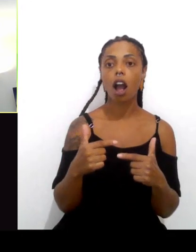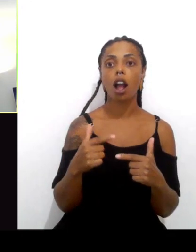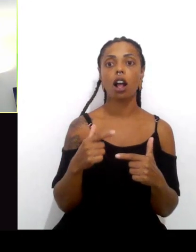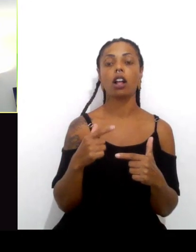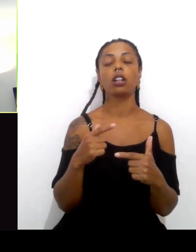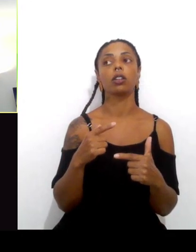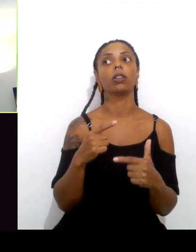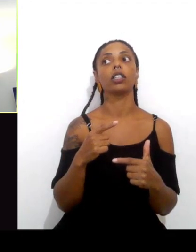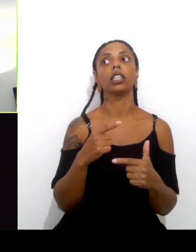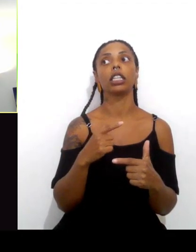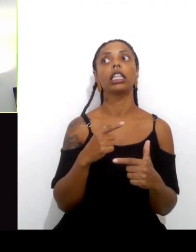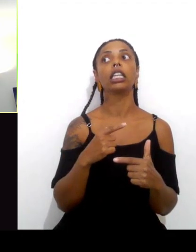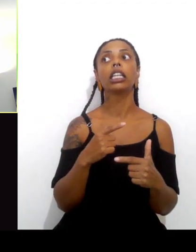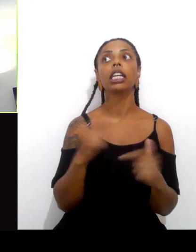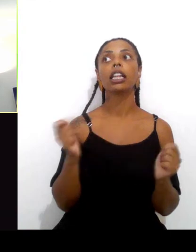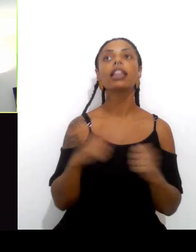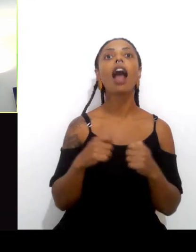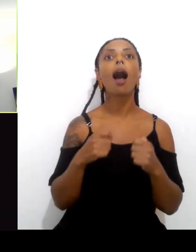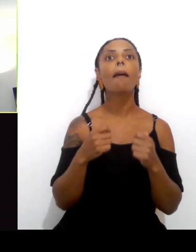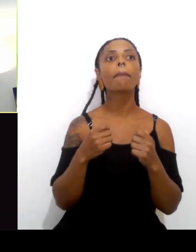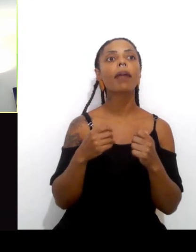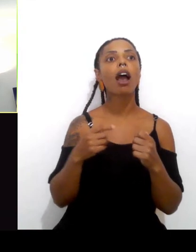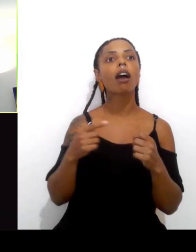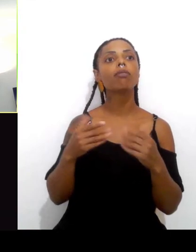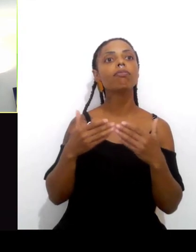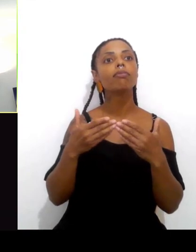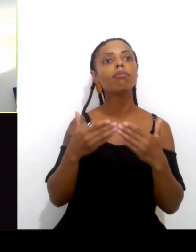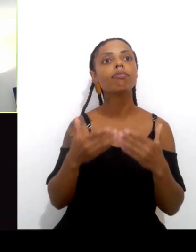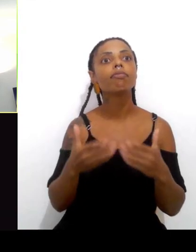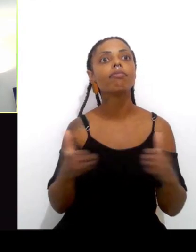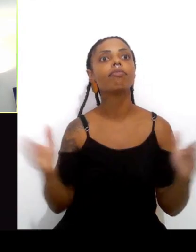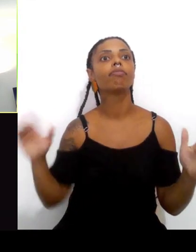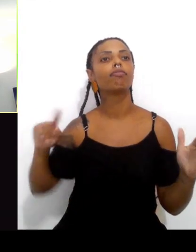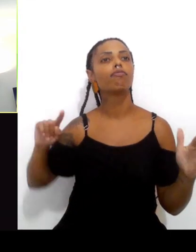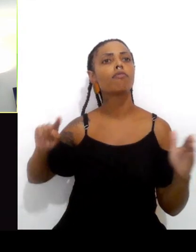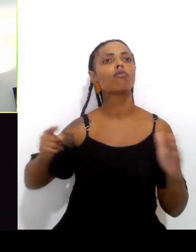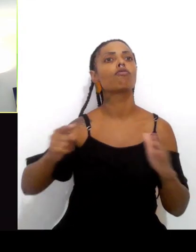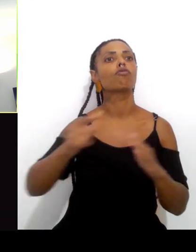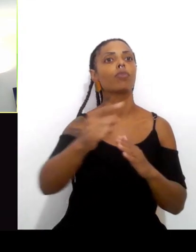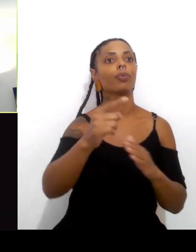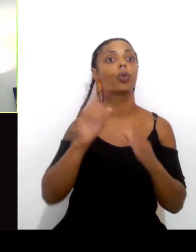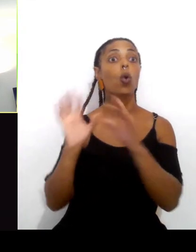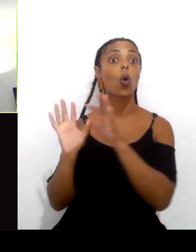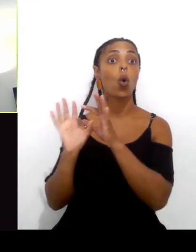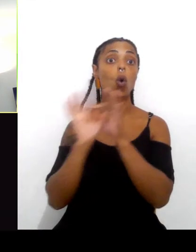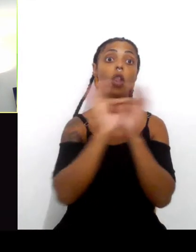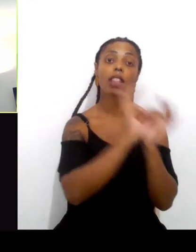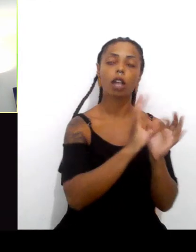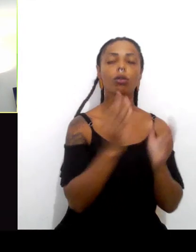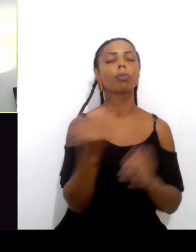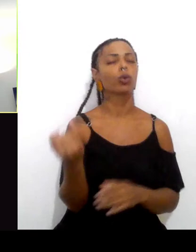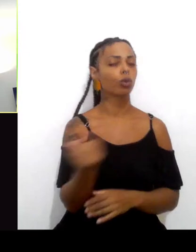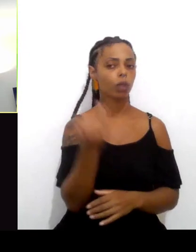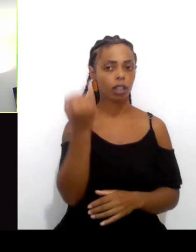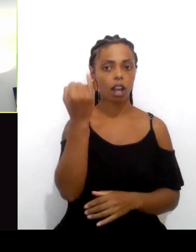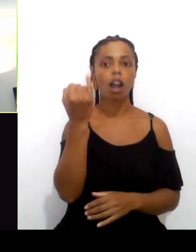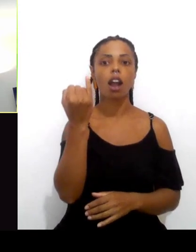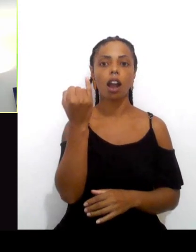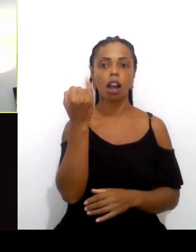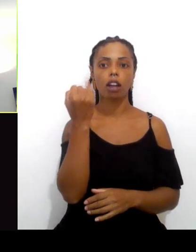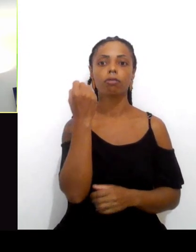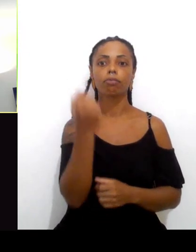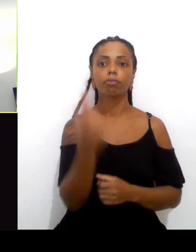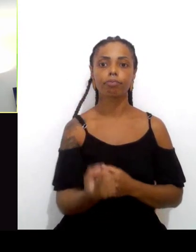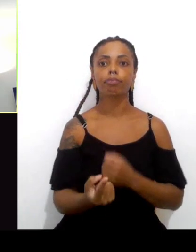de expansão que eu acho que o contexto é muito muito importante Às vezes